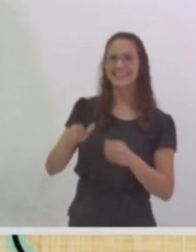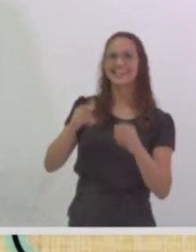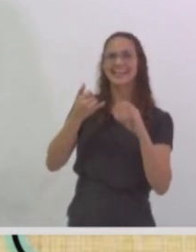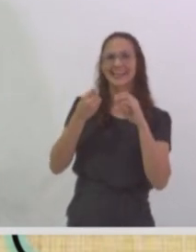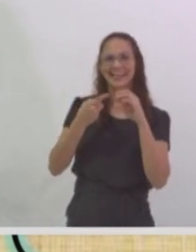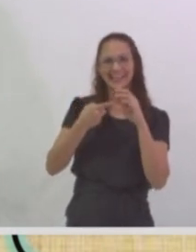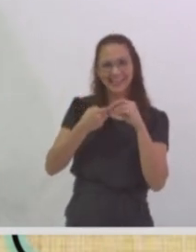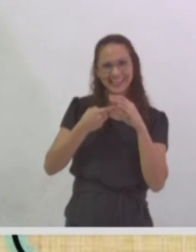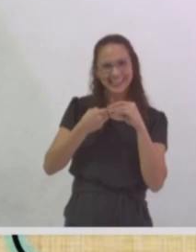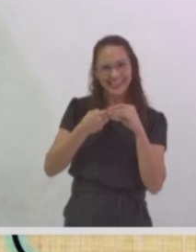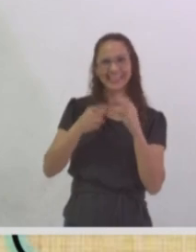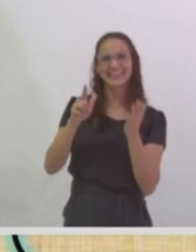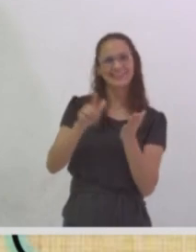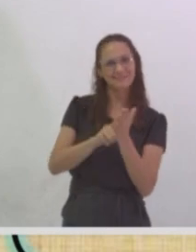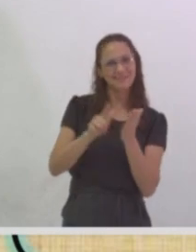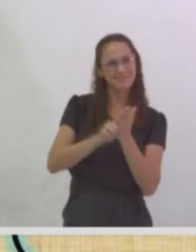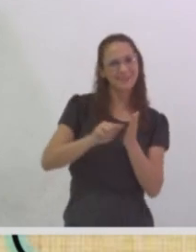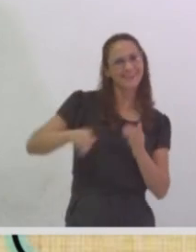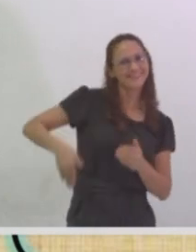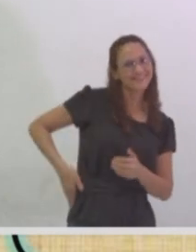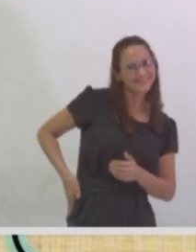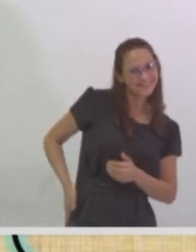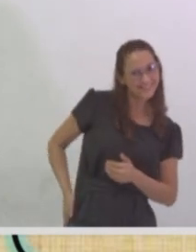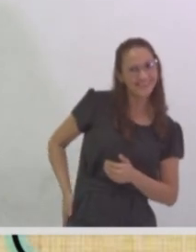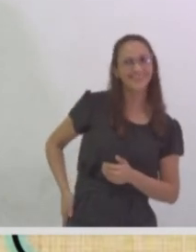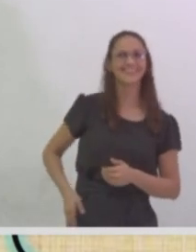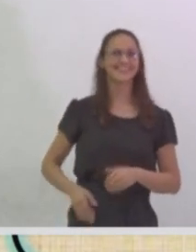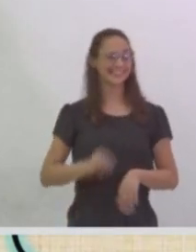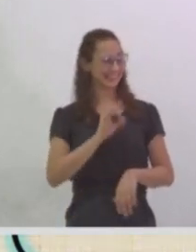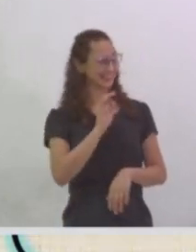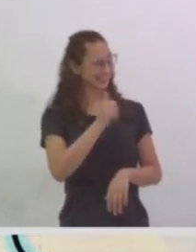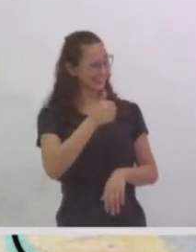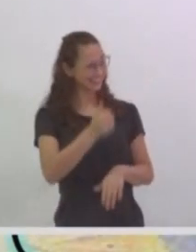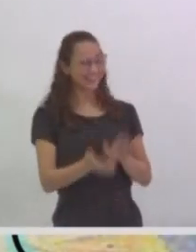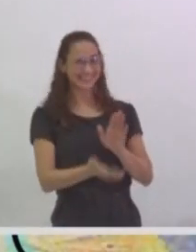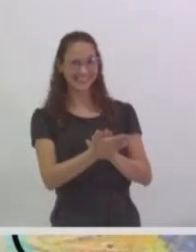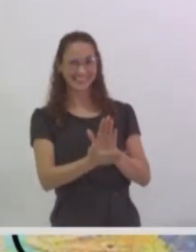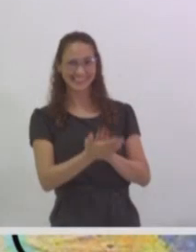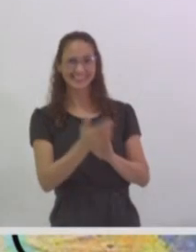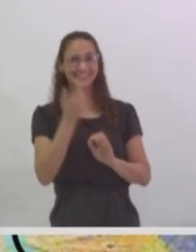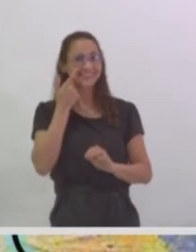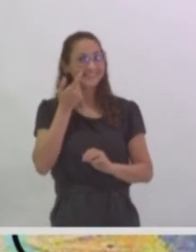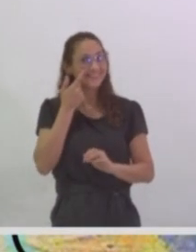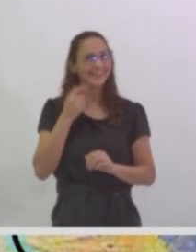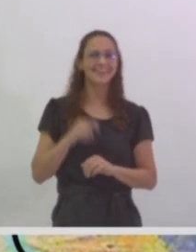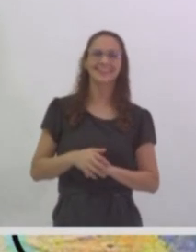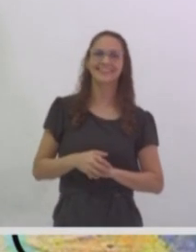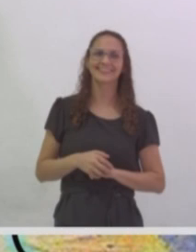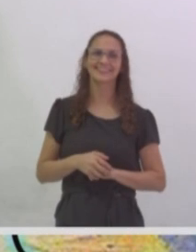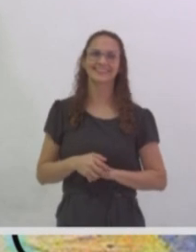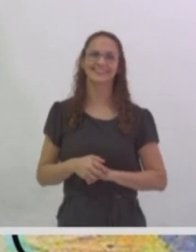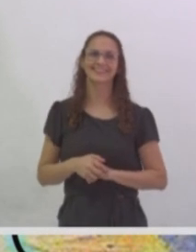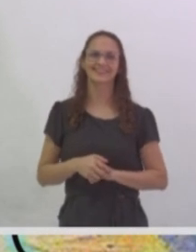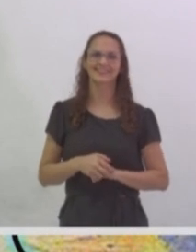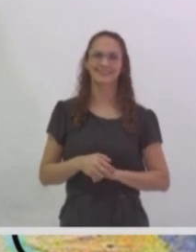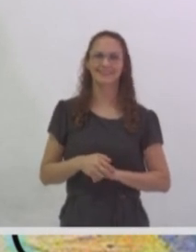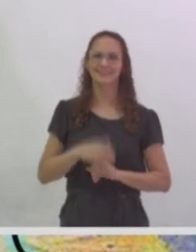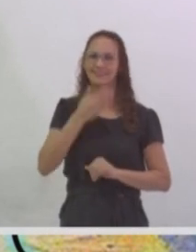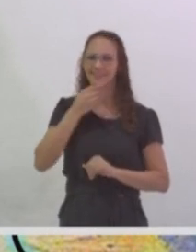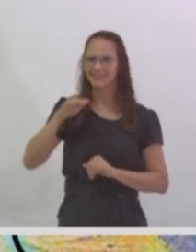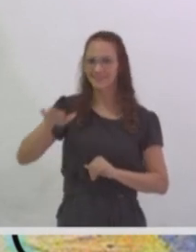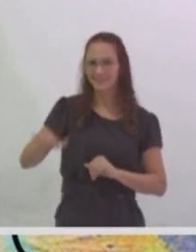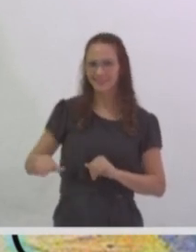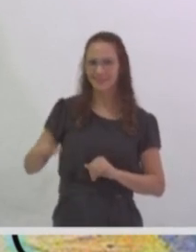Oi, legal. Parabéns. Vamos verificar se realmente foi caneta e papel. Vamos voltar para a história. Heitor levava no